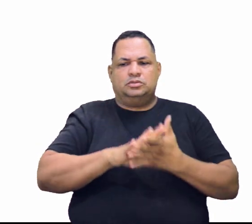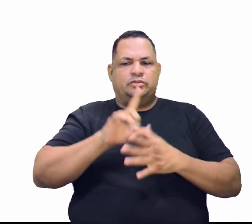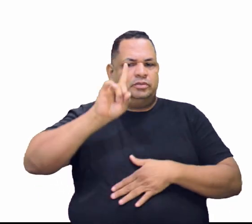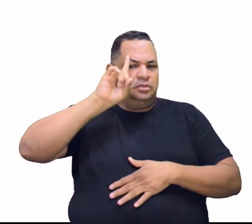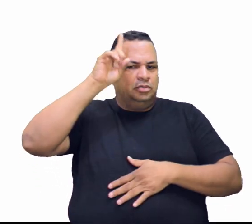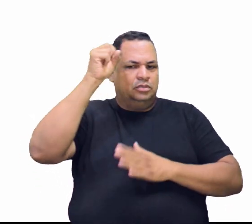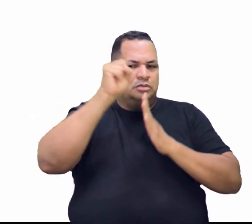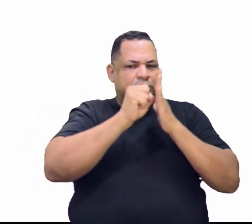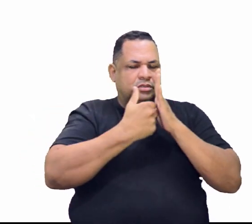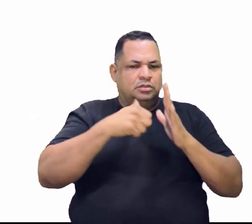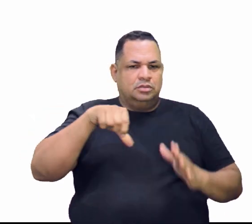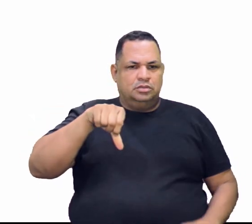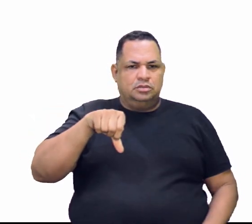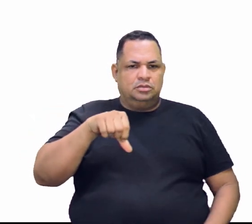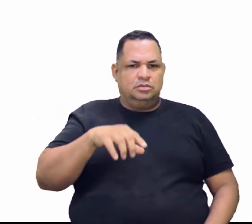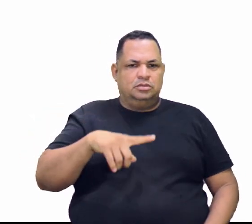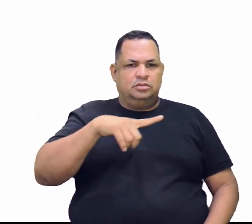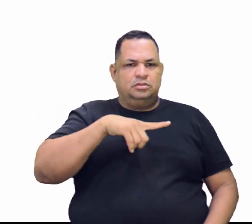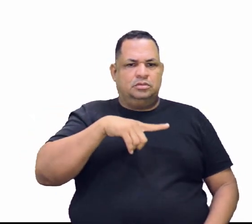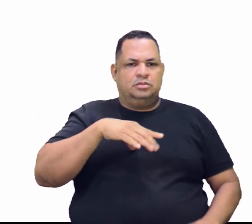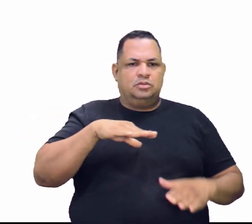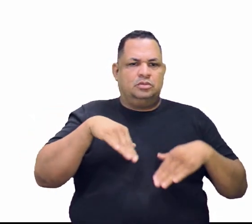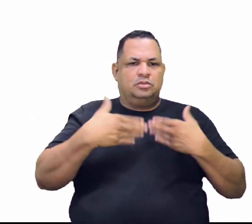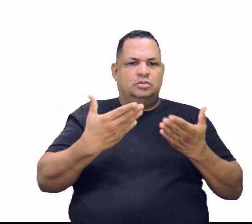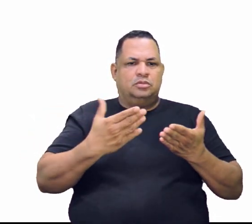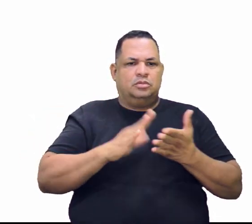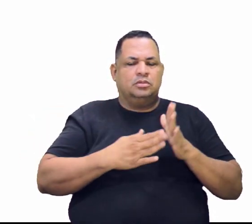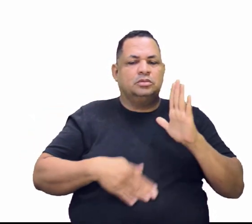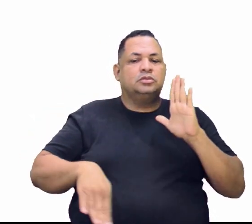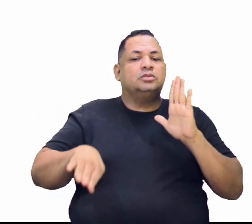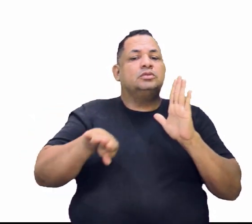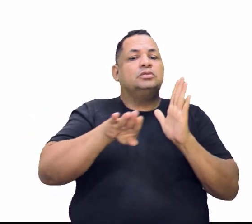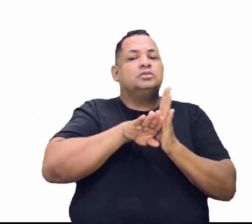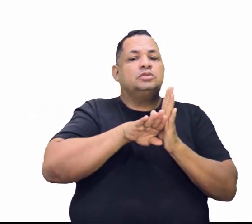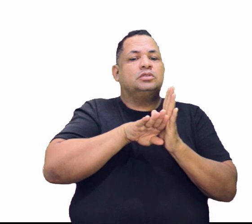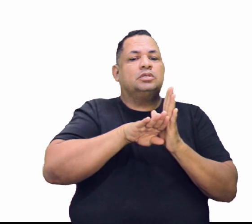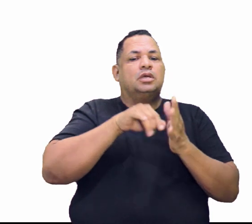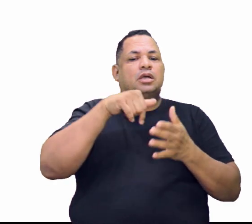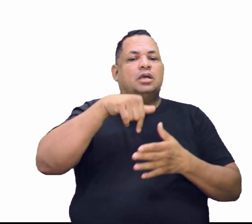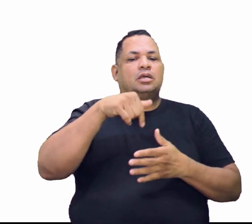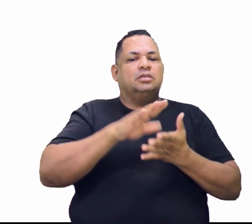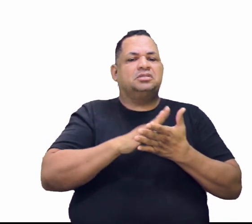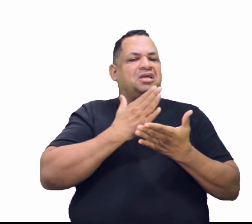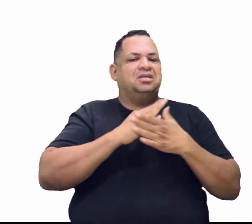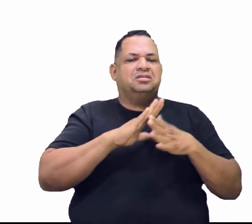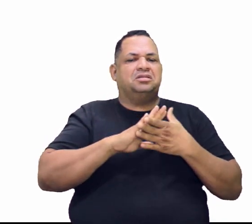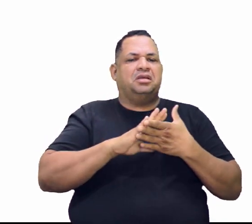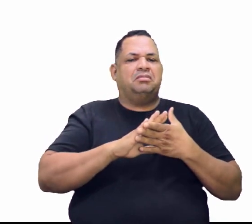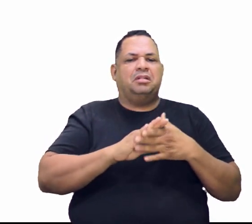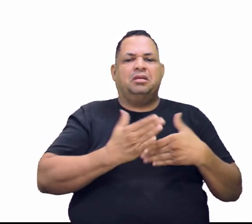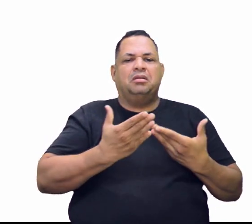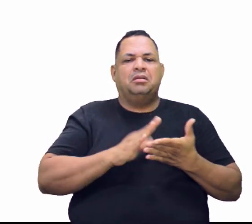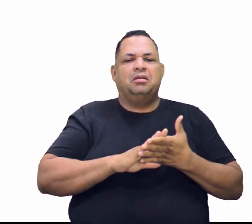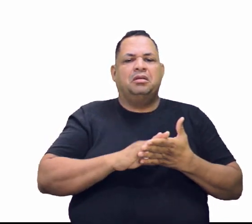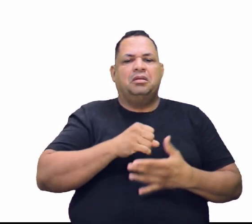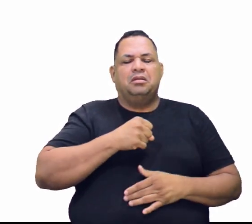Ok, viu aí? O Rondon dando um show aí, mostrando todo o processo da comunicação,